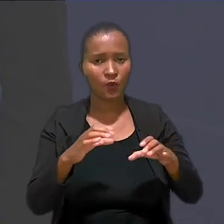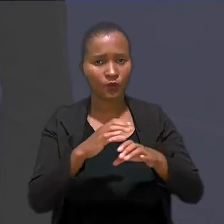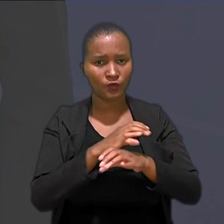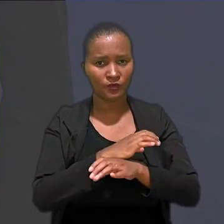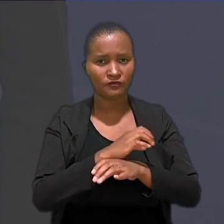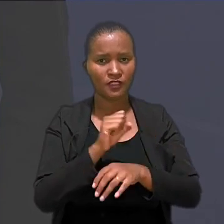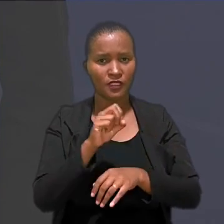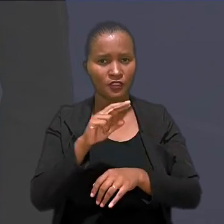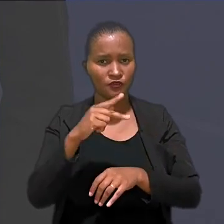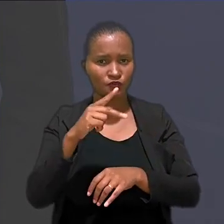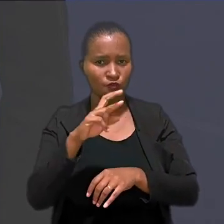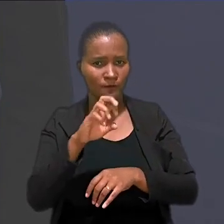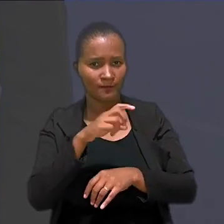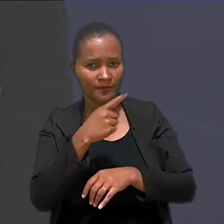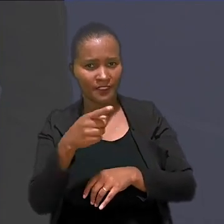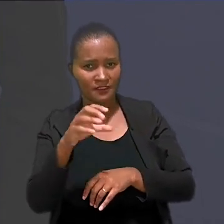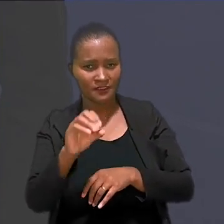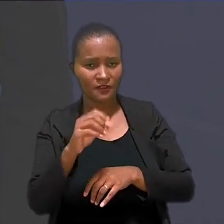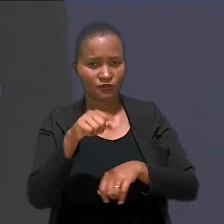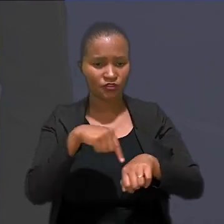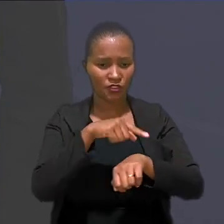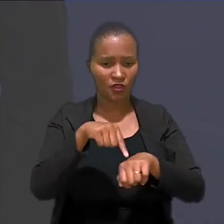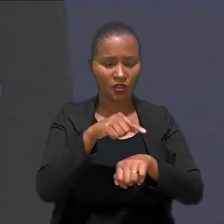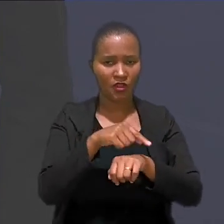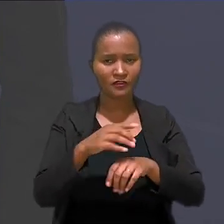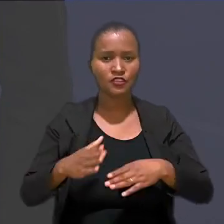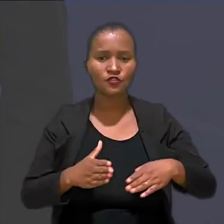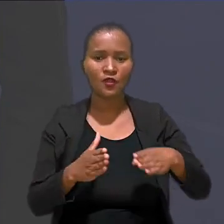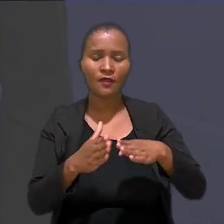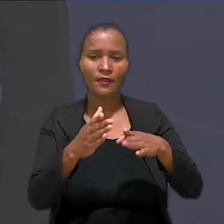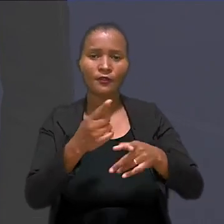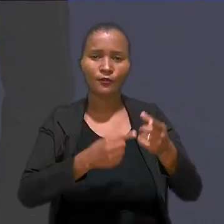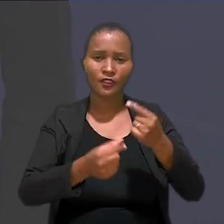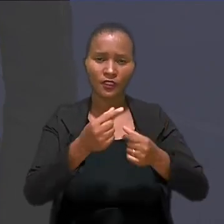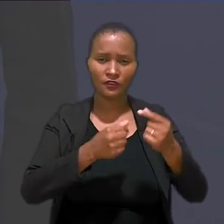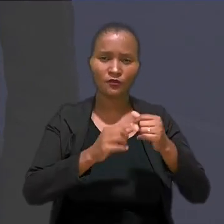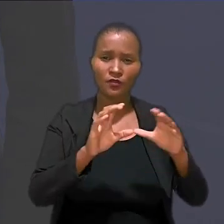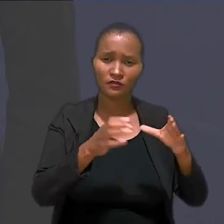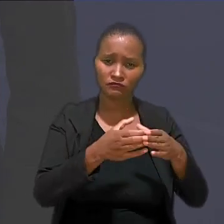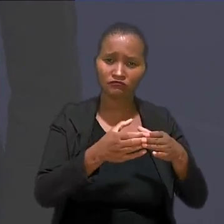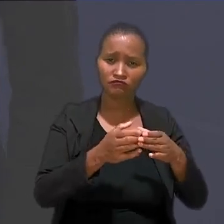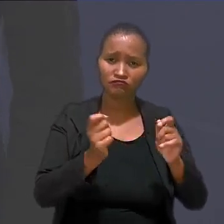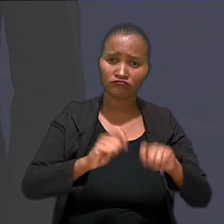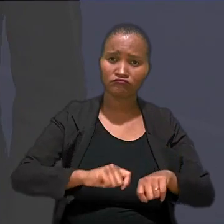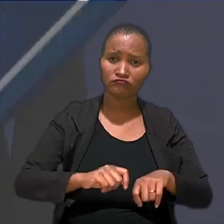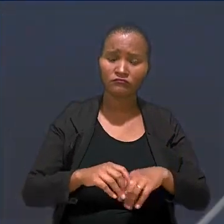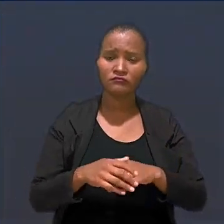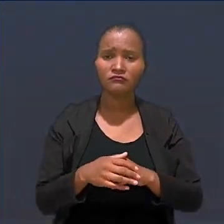colegiado concluiu que a supressão de horas de deslocamento por negociação coletiva é válida.